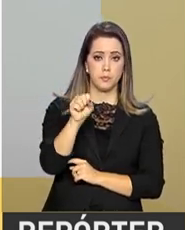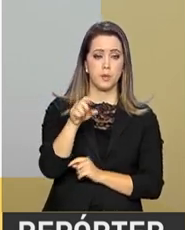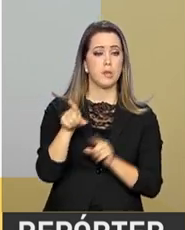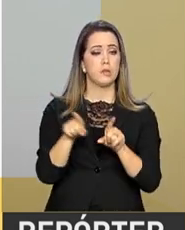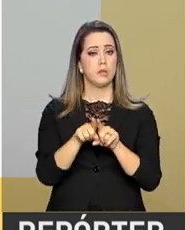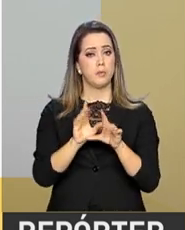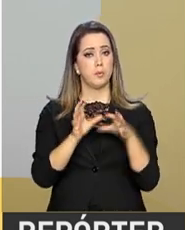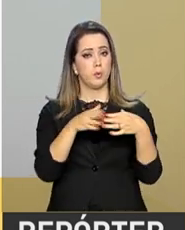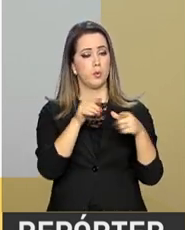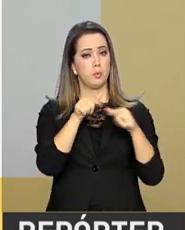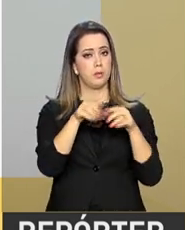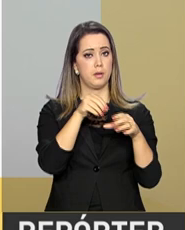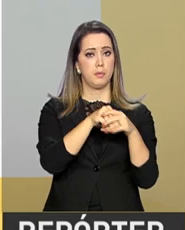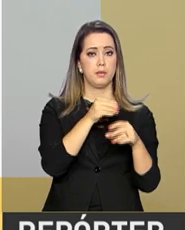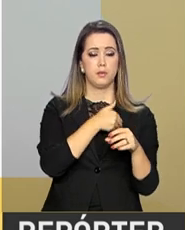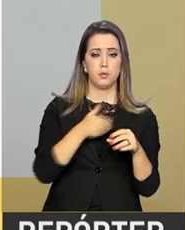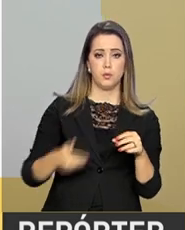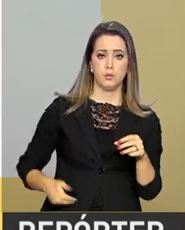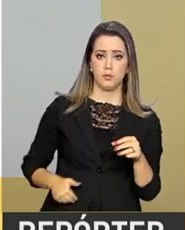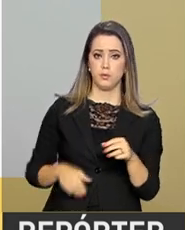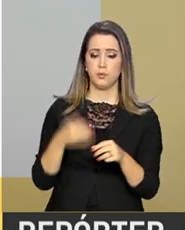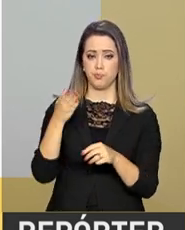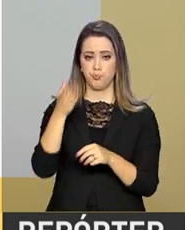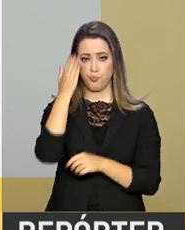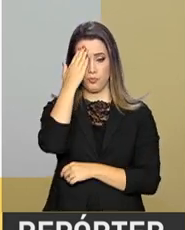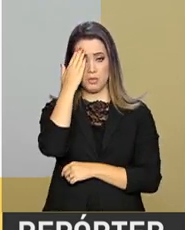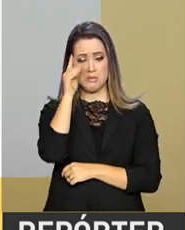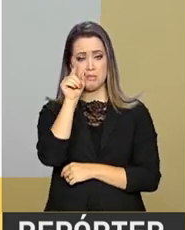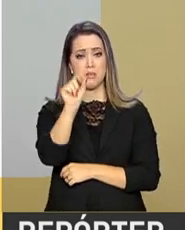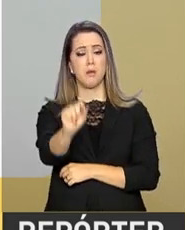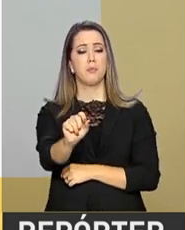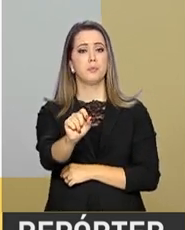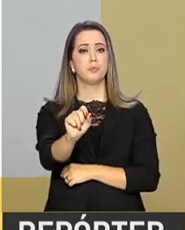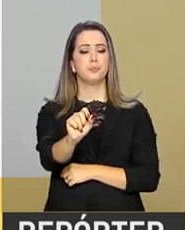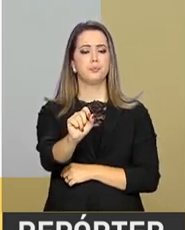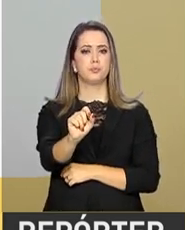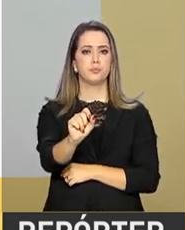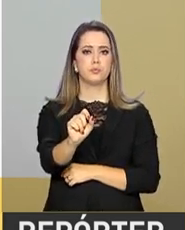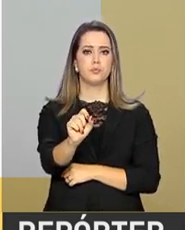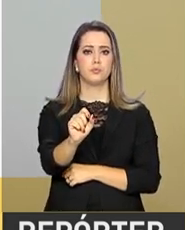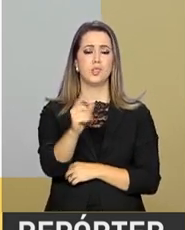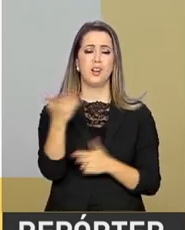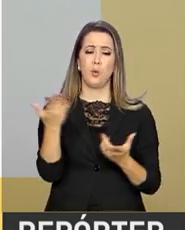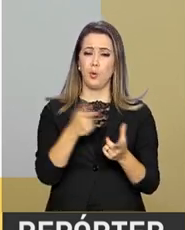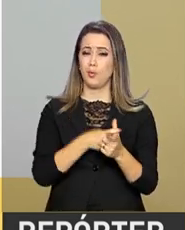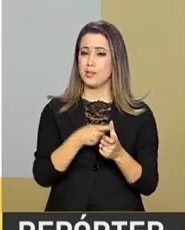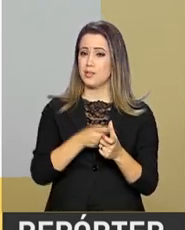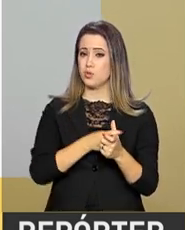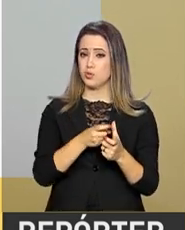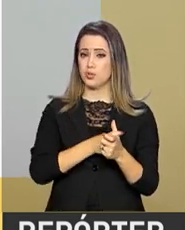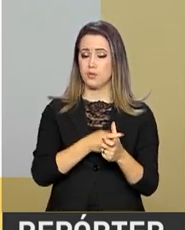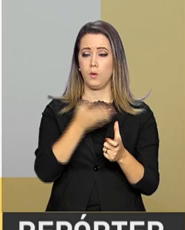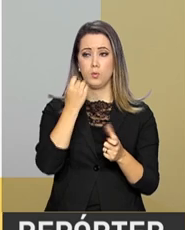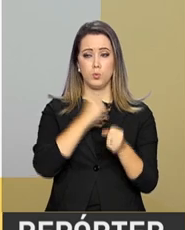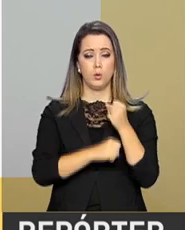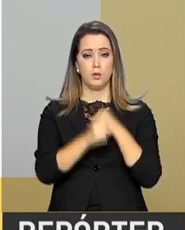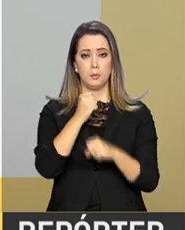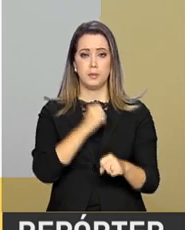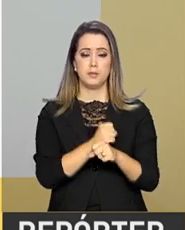públicos porque você sabe o evangelho é com esse clima ficará com a sedest no ano passado de cerca de